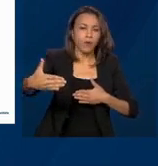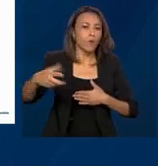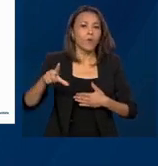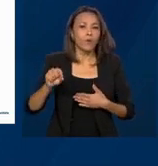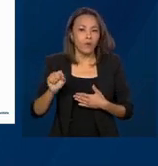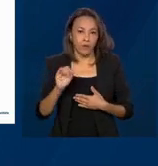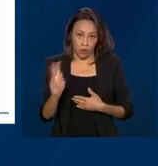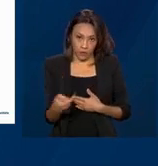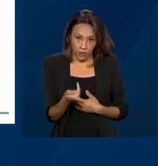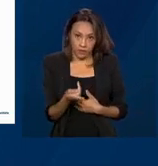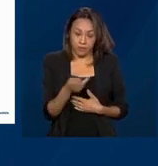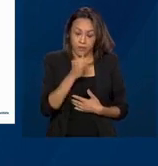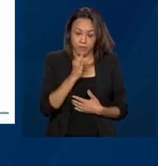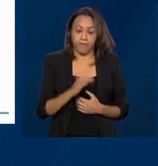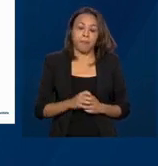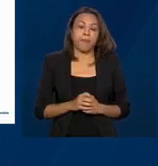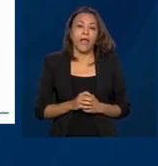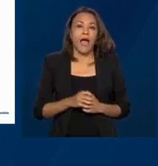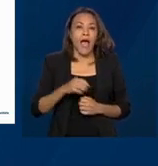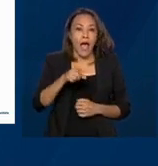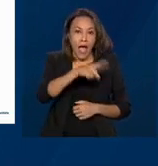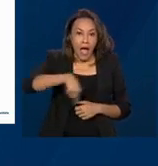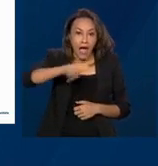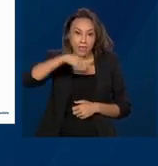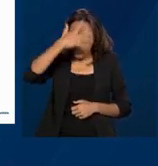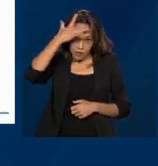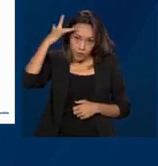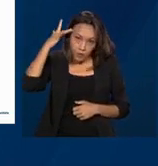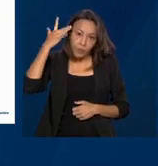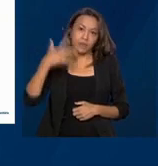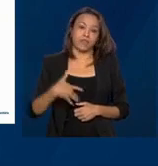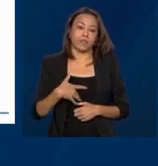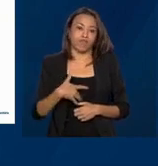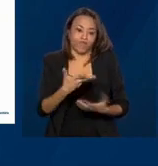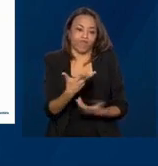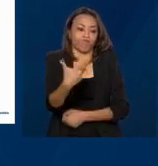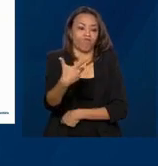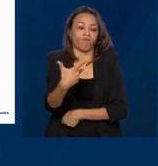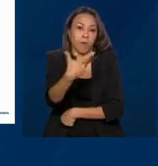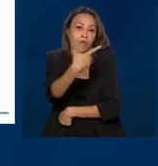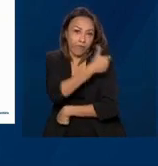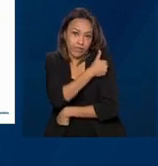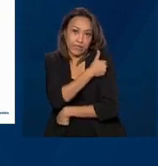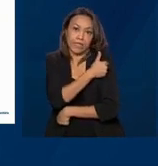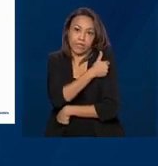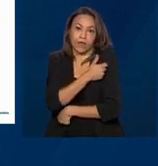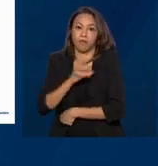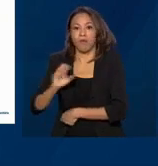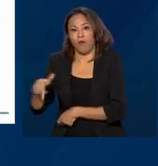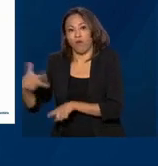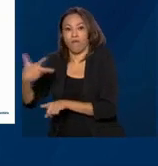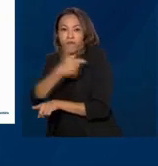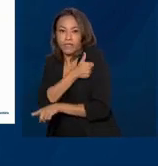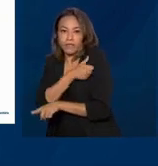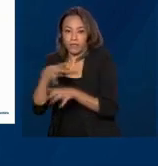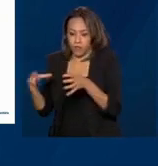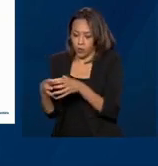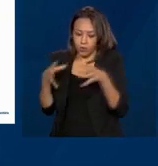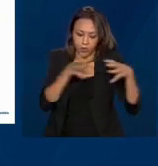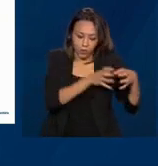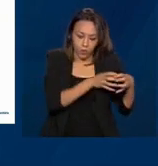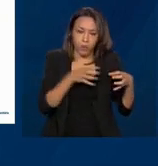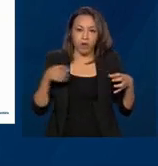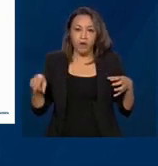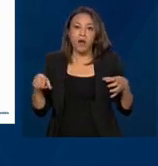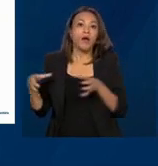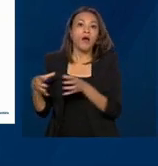medida que as pessoas entram no estudo, tomam vacina ou placebo, elas são avaliadas pelo